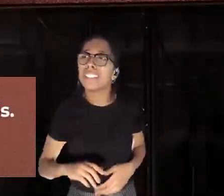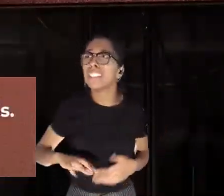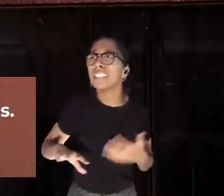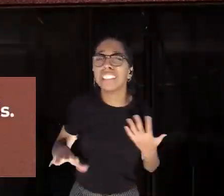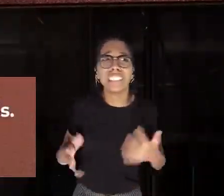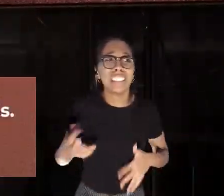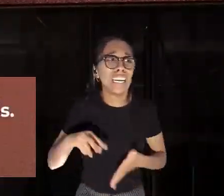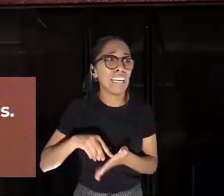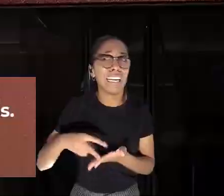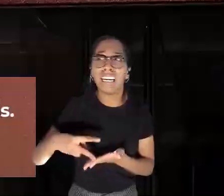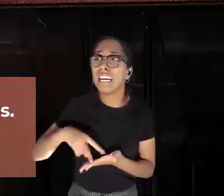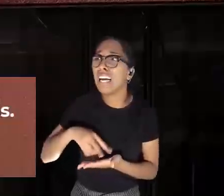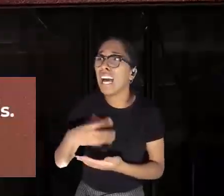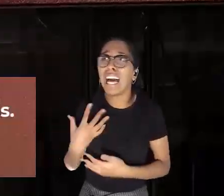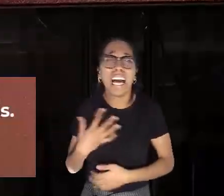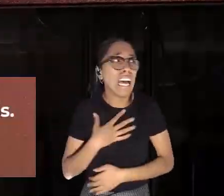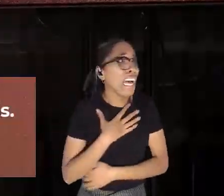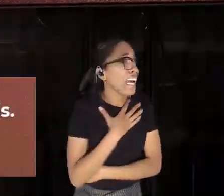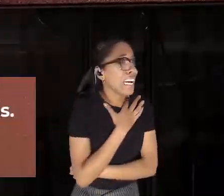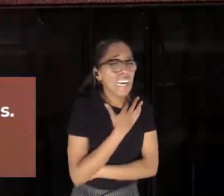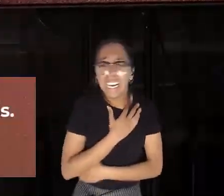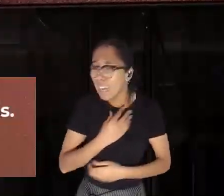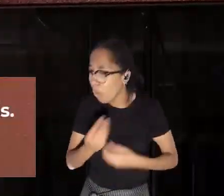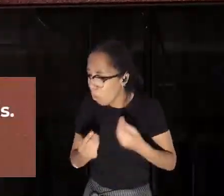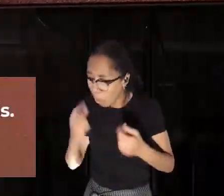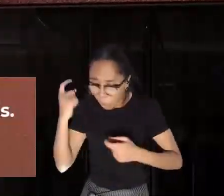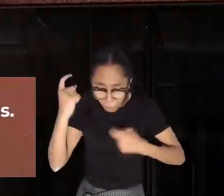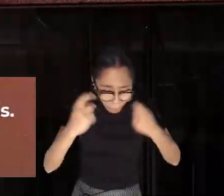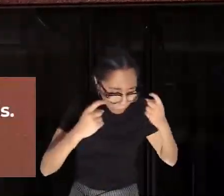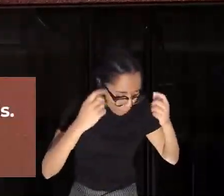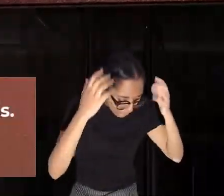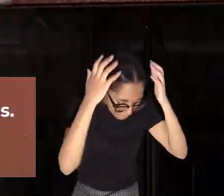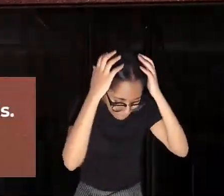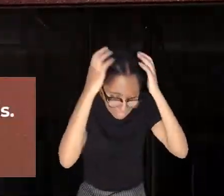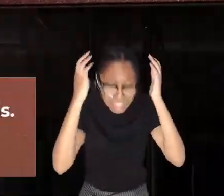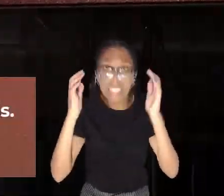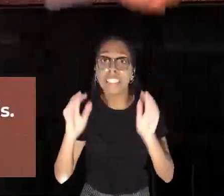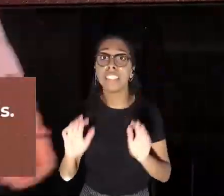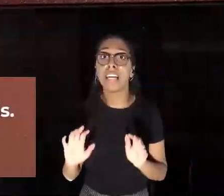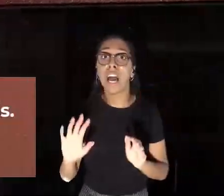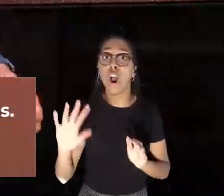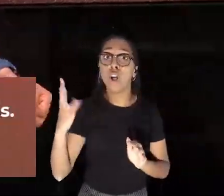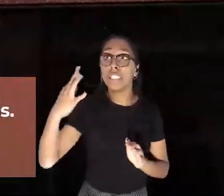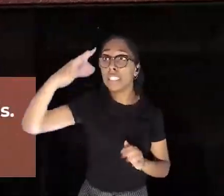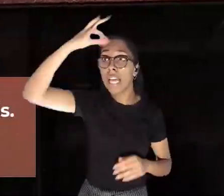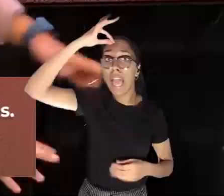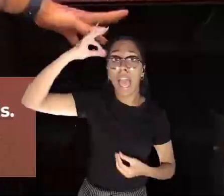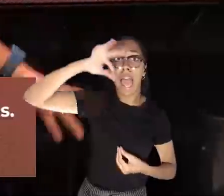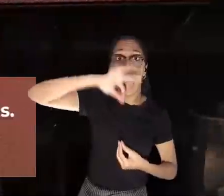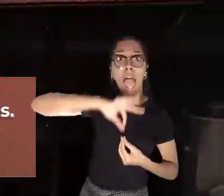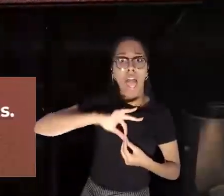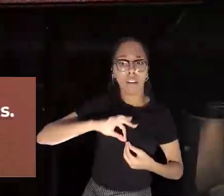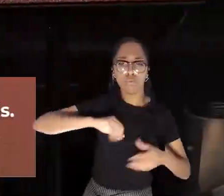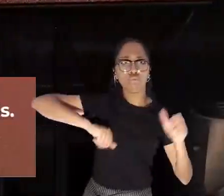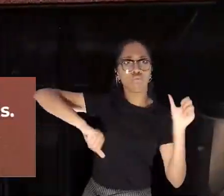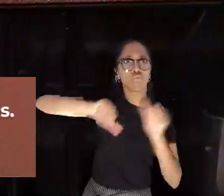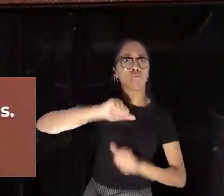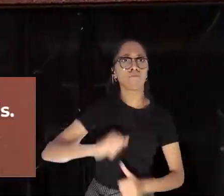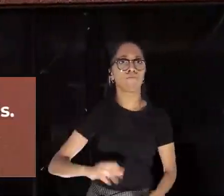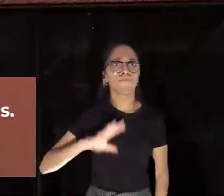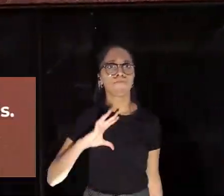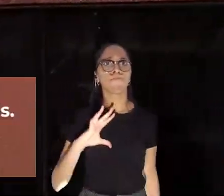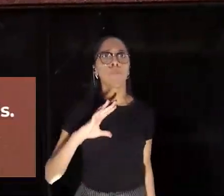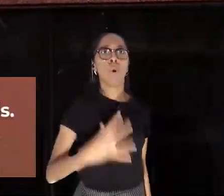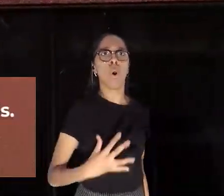tomar chumbinho, está daqui a pouco pregando a palavra na praça, por isso que aquele que está quase se matando, está vivendo, porque